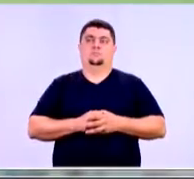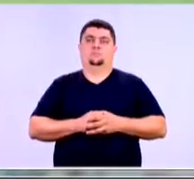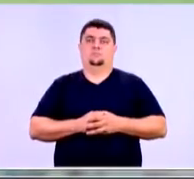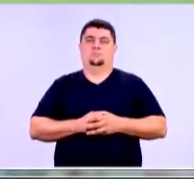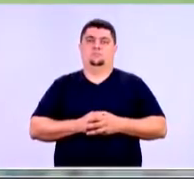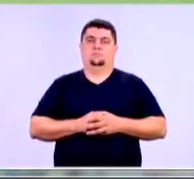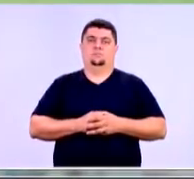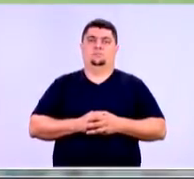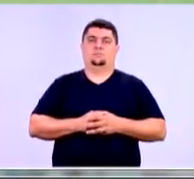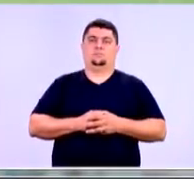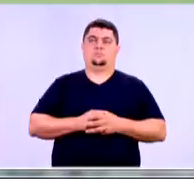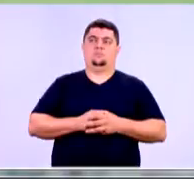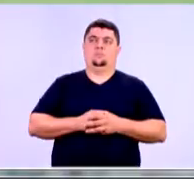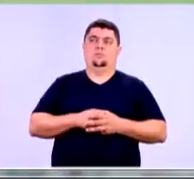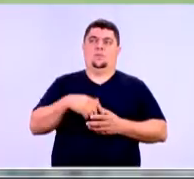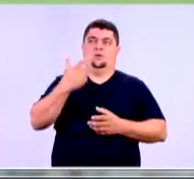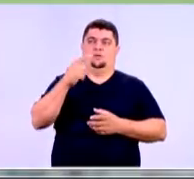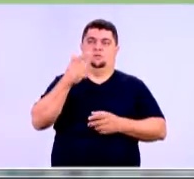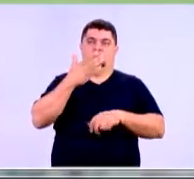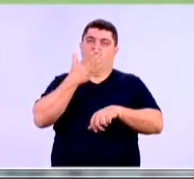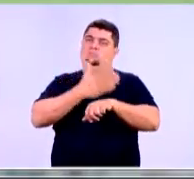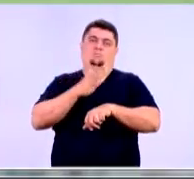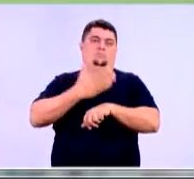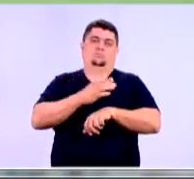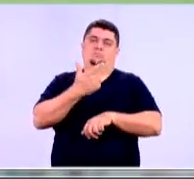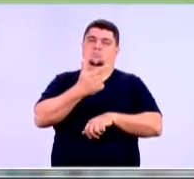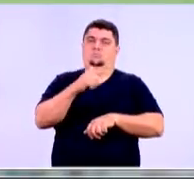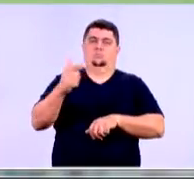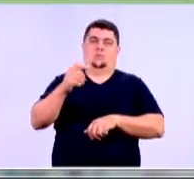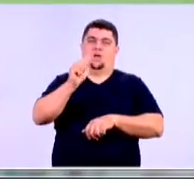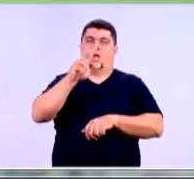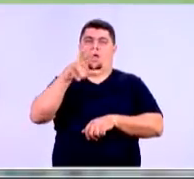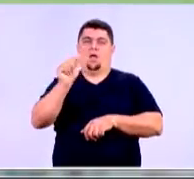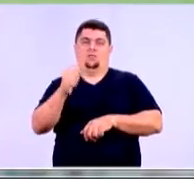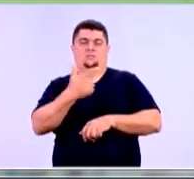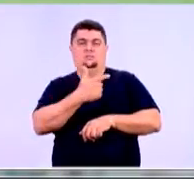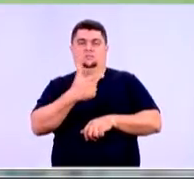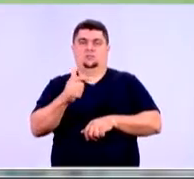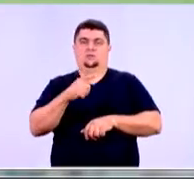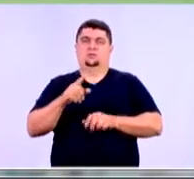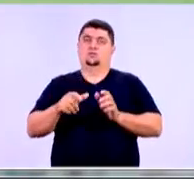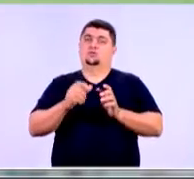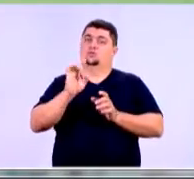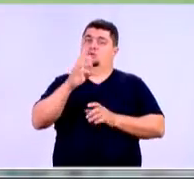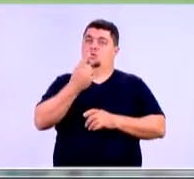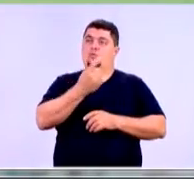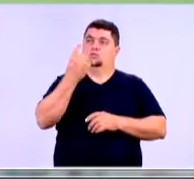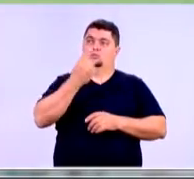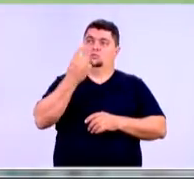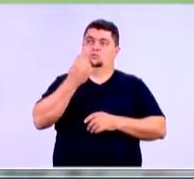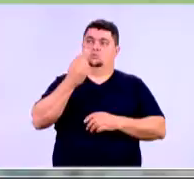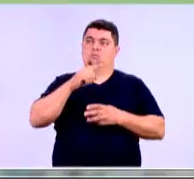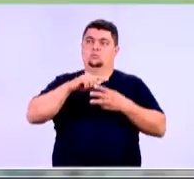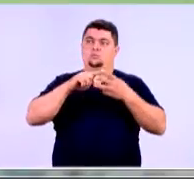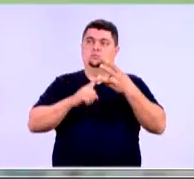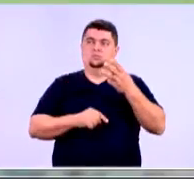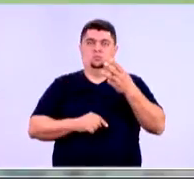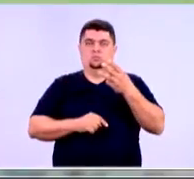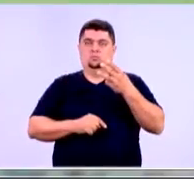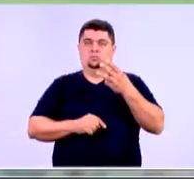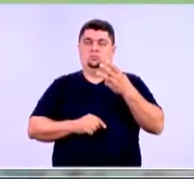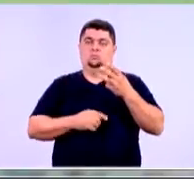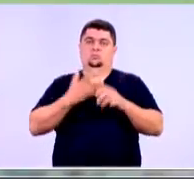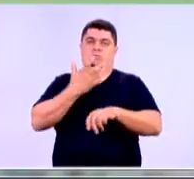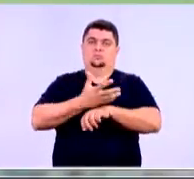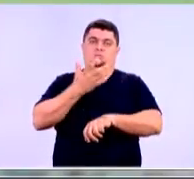semana 3, não vamos ter atividade no AVA. Nós vamos ter apenas 3 atividades no AVA para essa